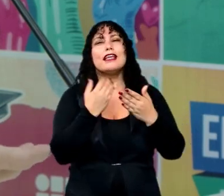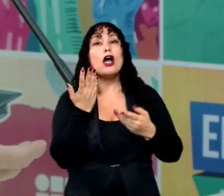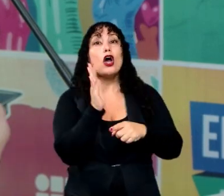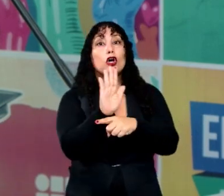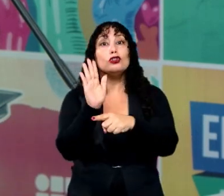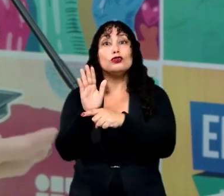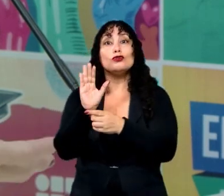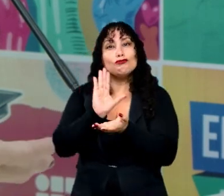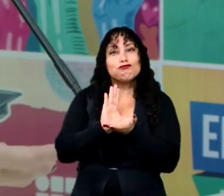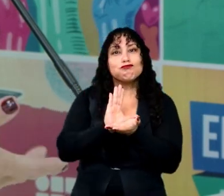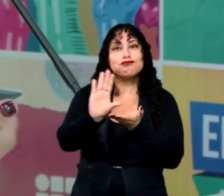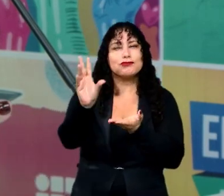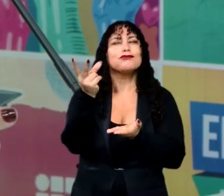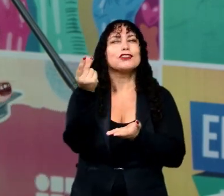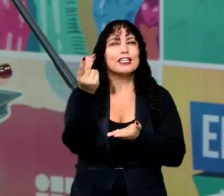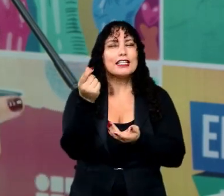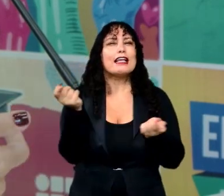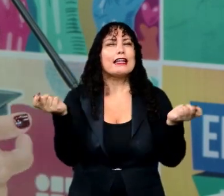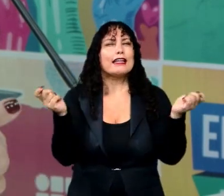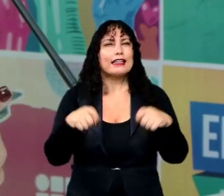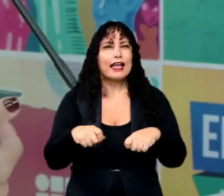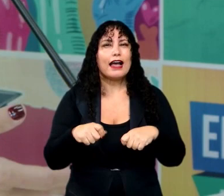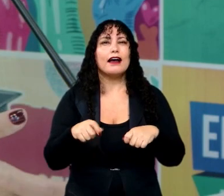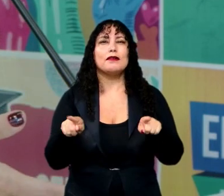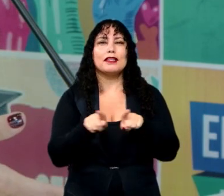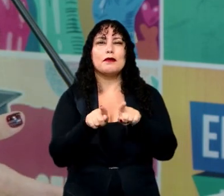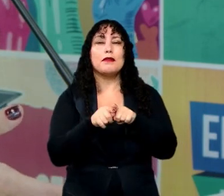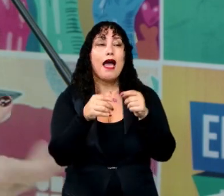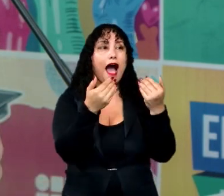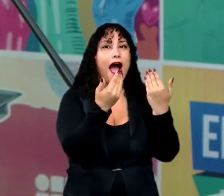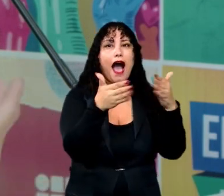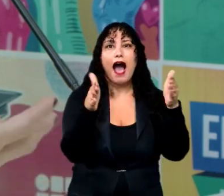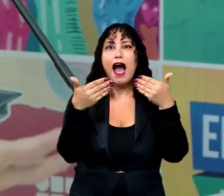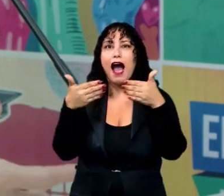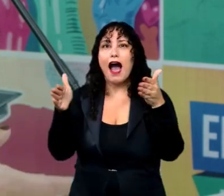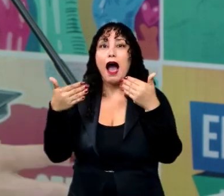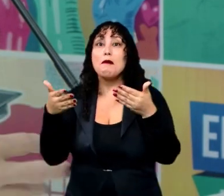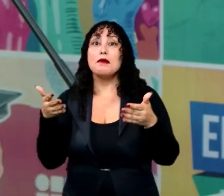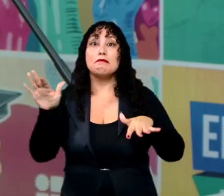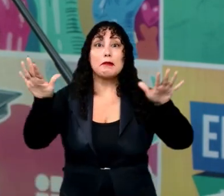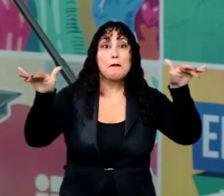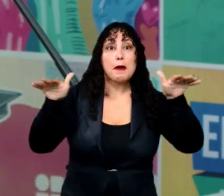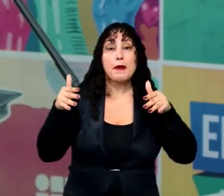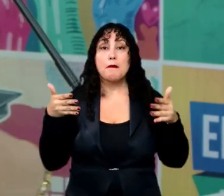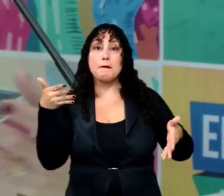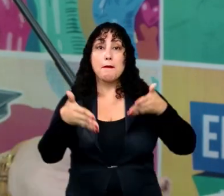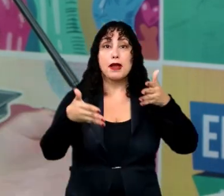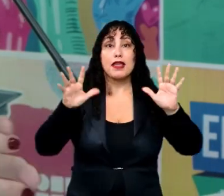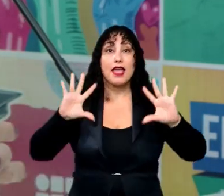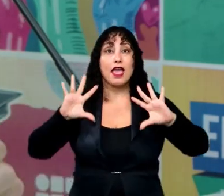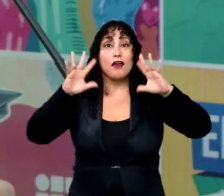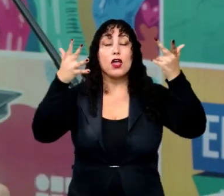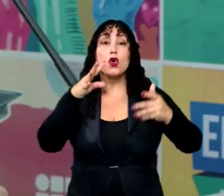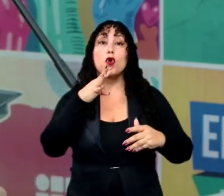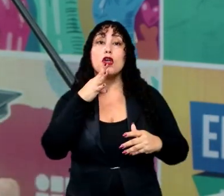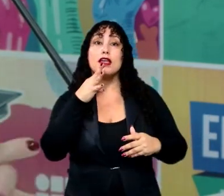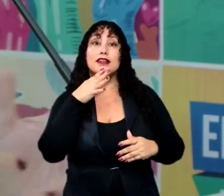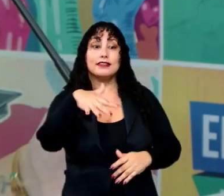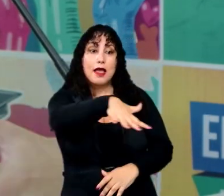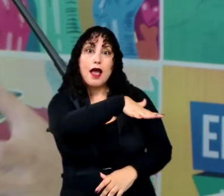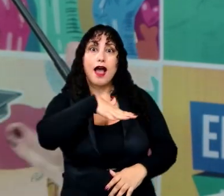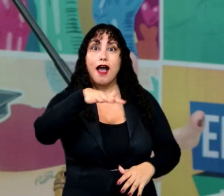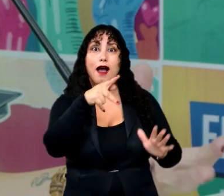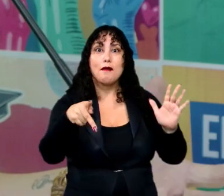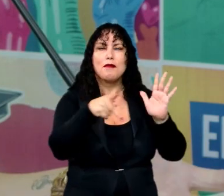financeiro conta muito mas até abrindo portas né para participação em eventos conhecimento em propriedades